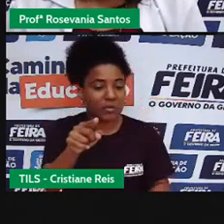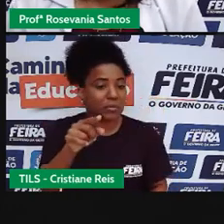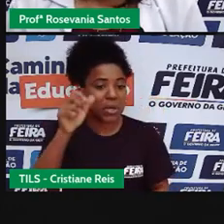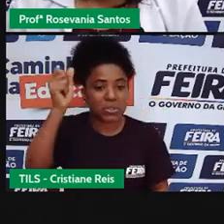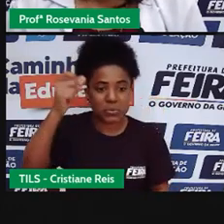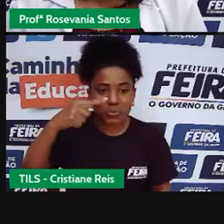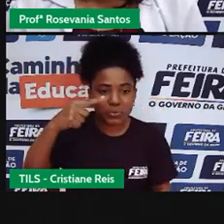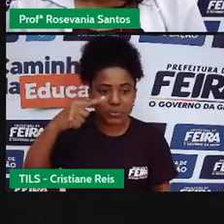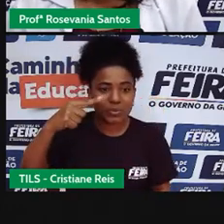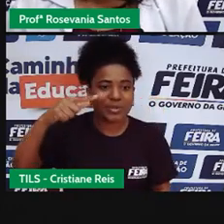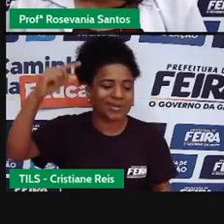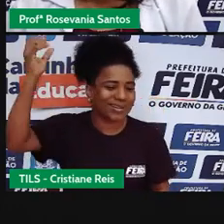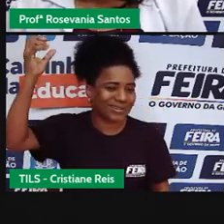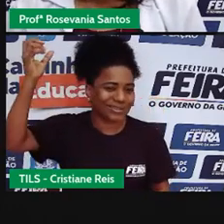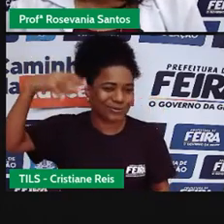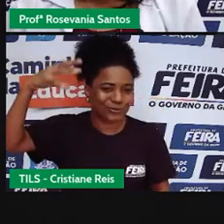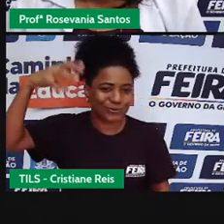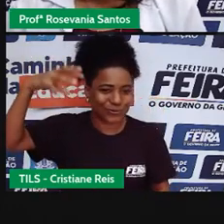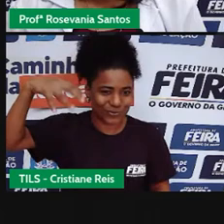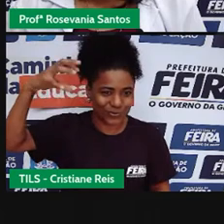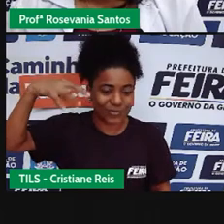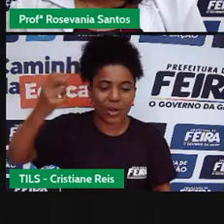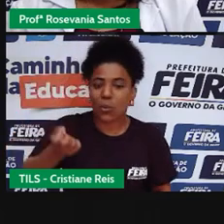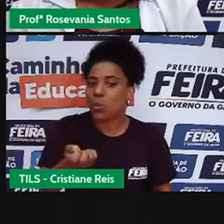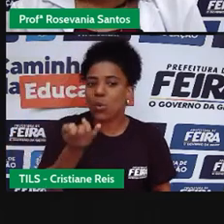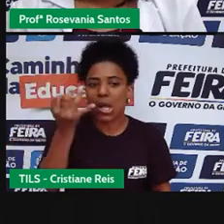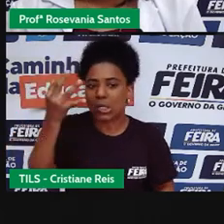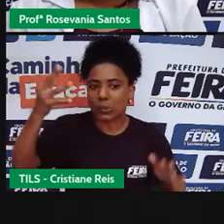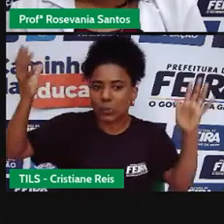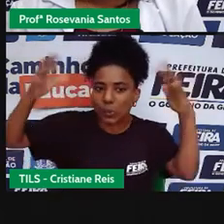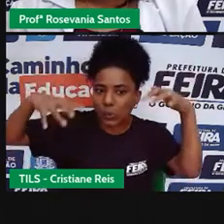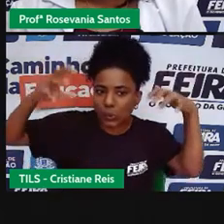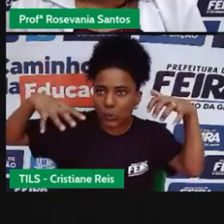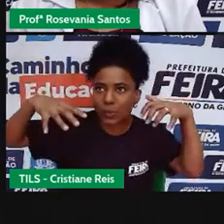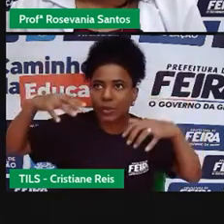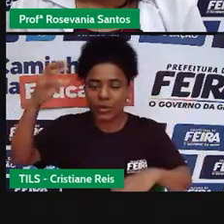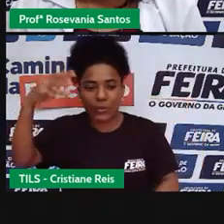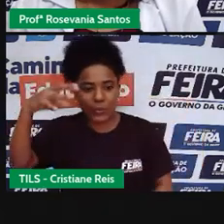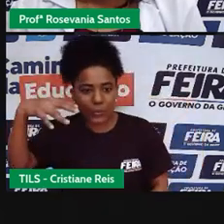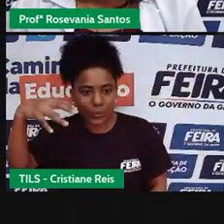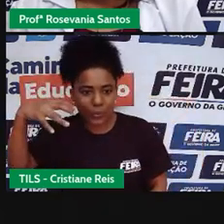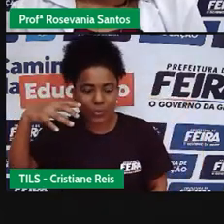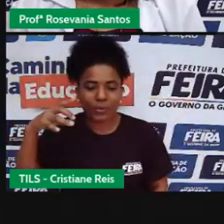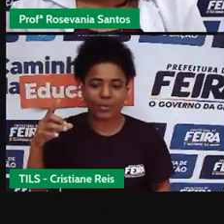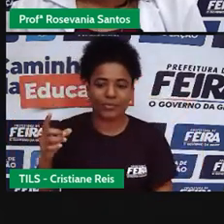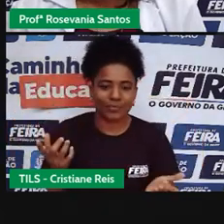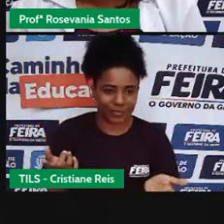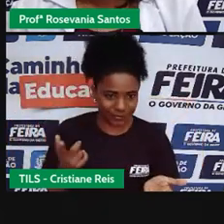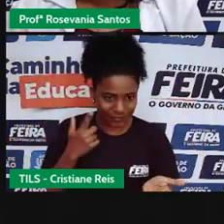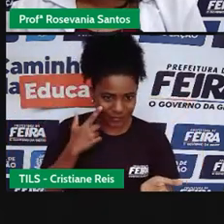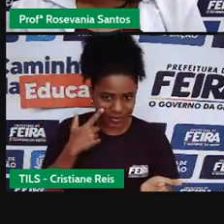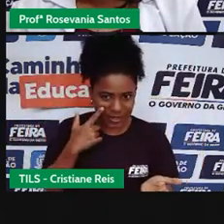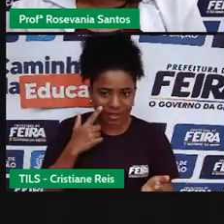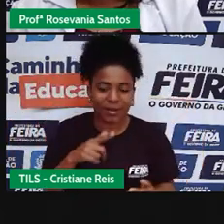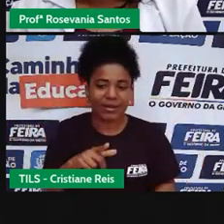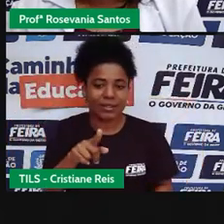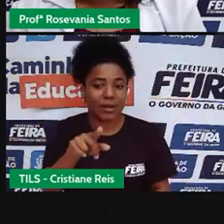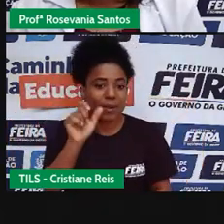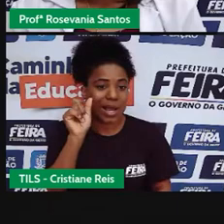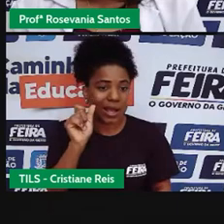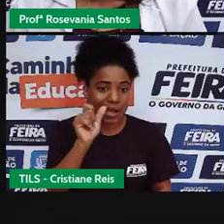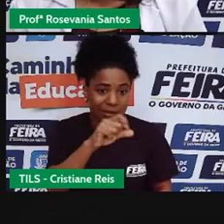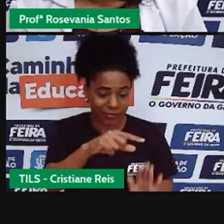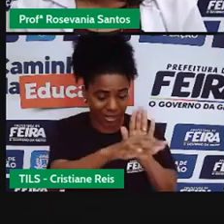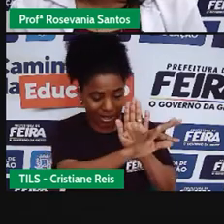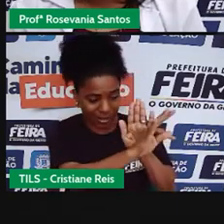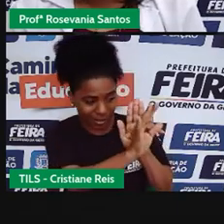chuva. Percebo que isso se mantém, ó, a linha vermelha, temperatura, as colunas azuis, quantidade de água, né? E todos os